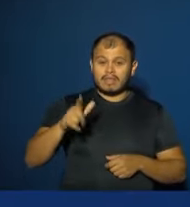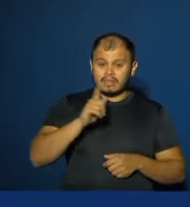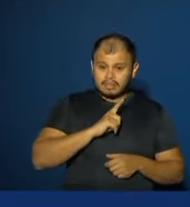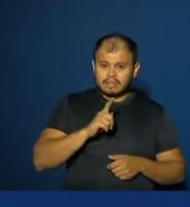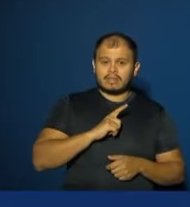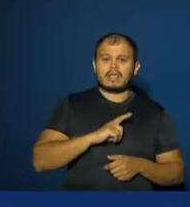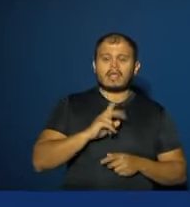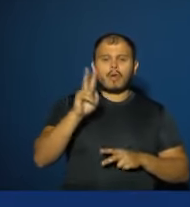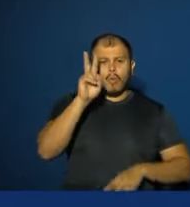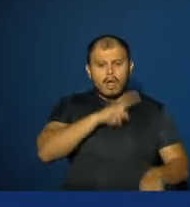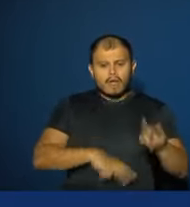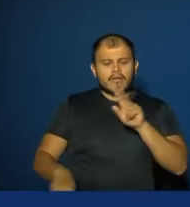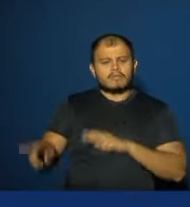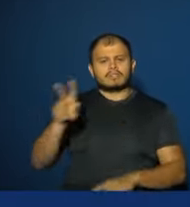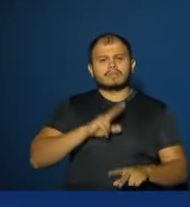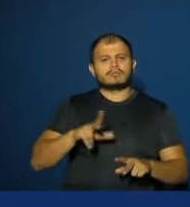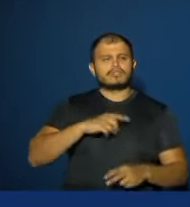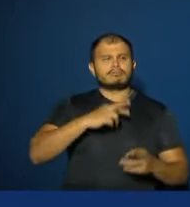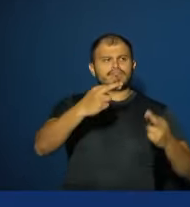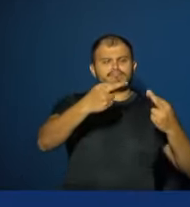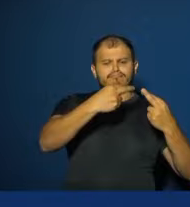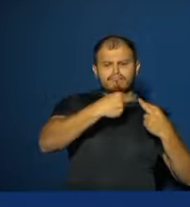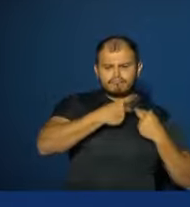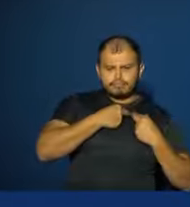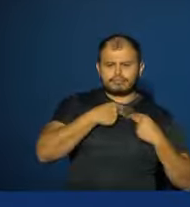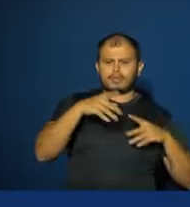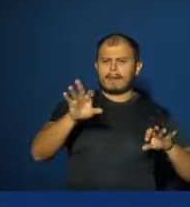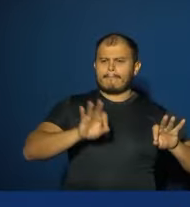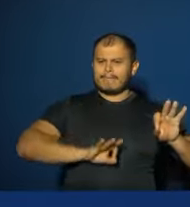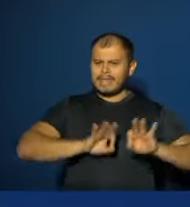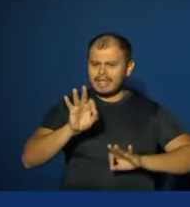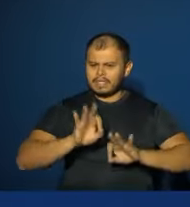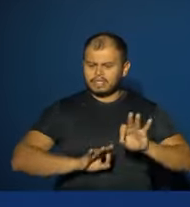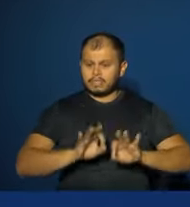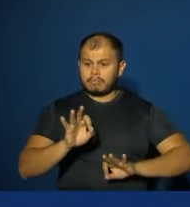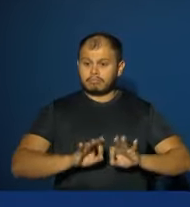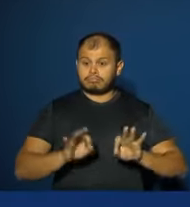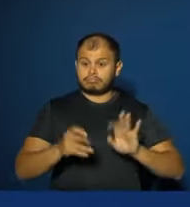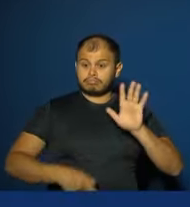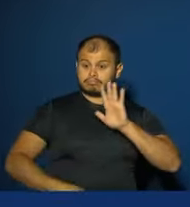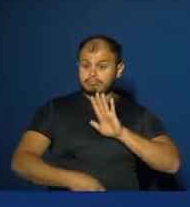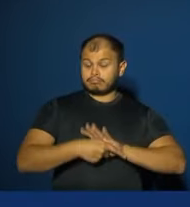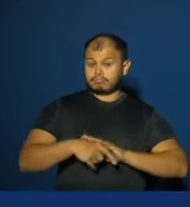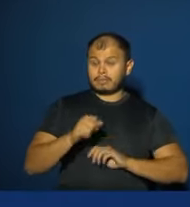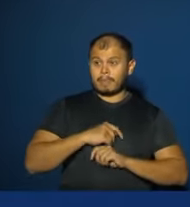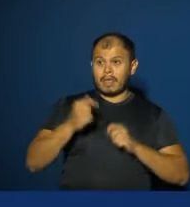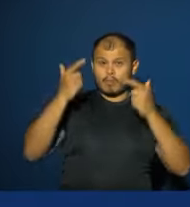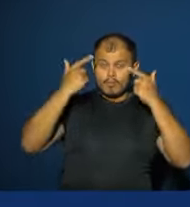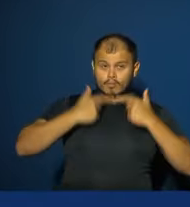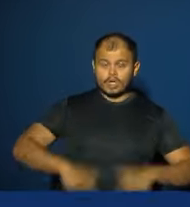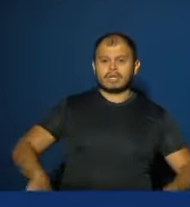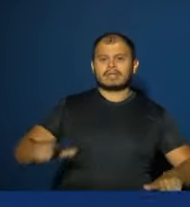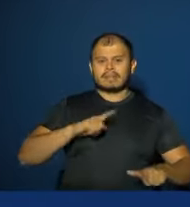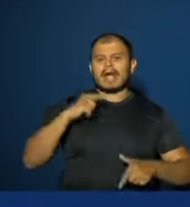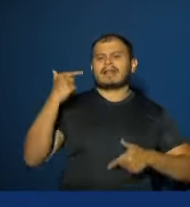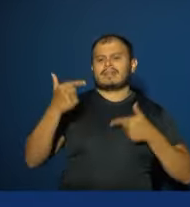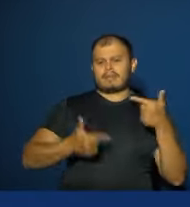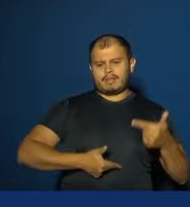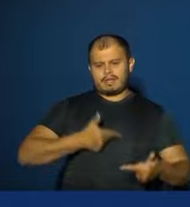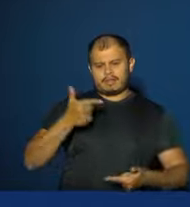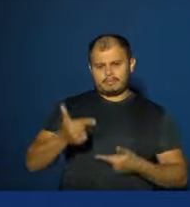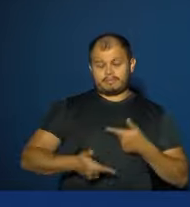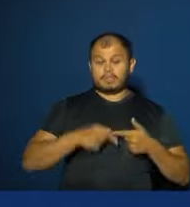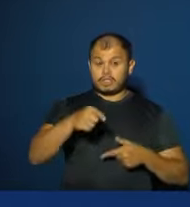sobre o pilar e a égide de responsabilidade, planejamento, e de transparência dá trabalho. E isso nós